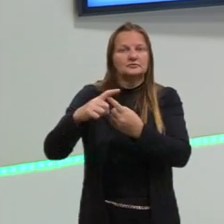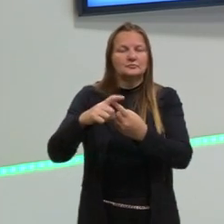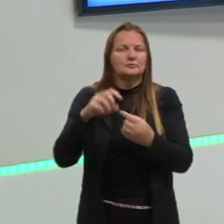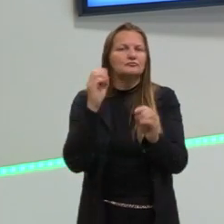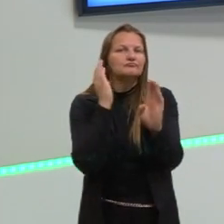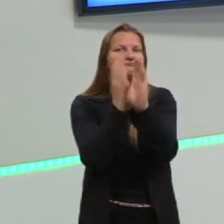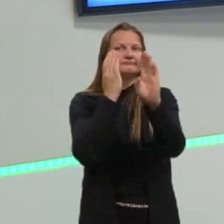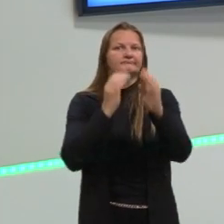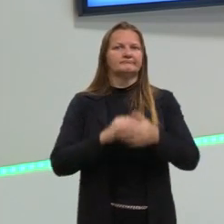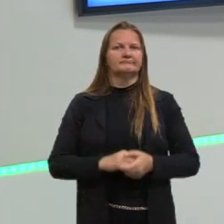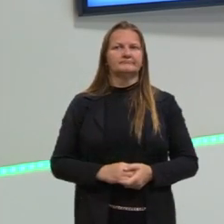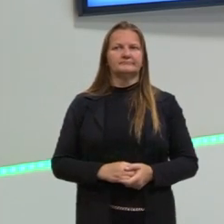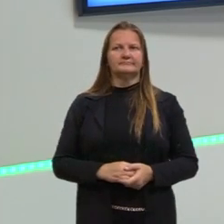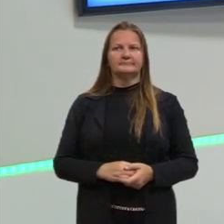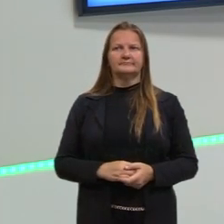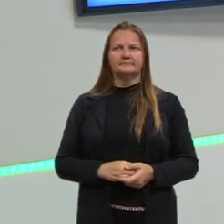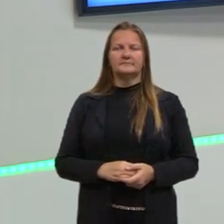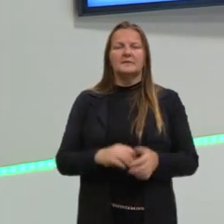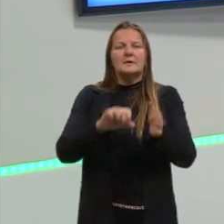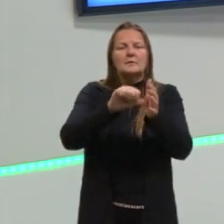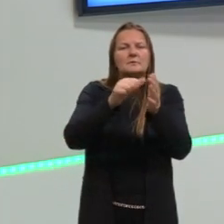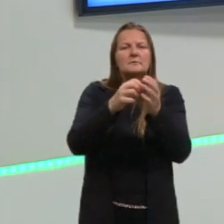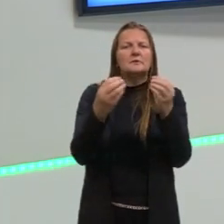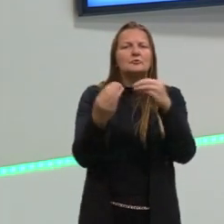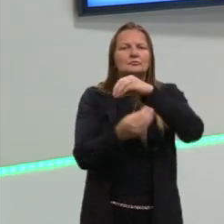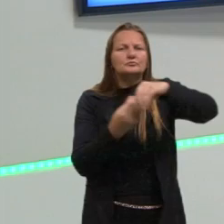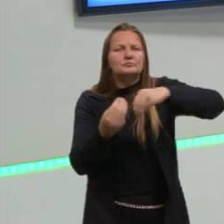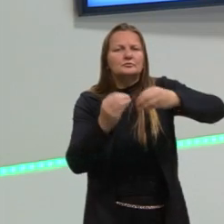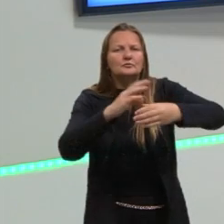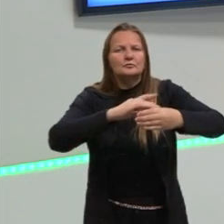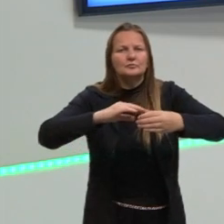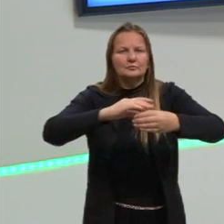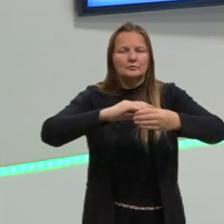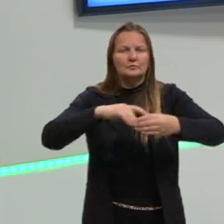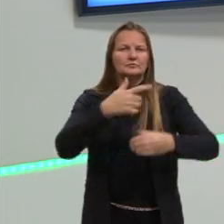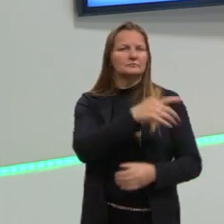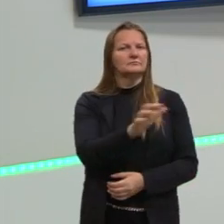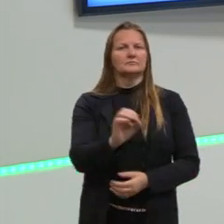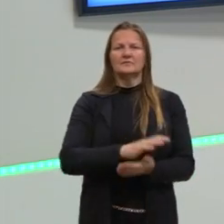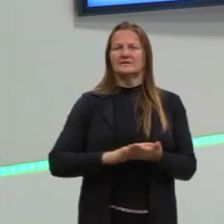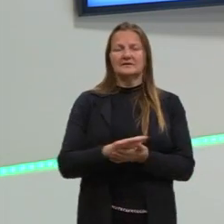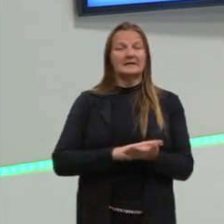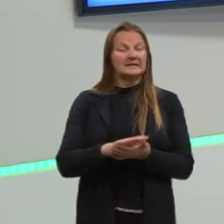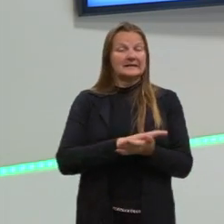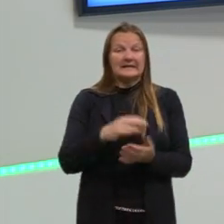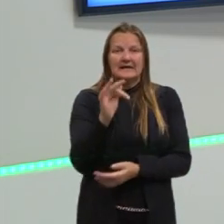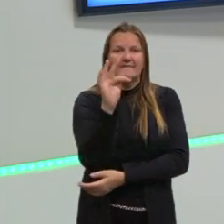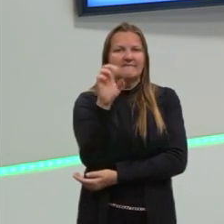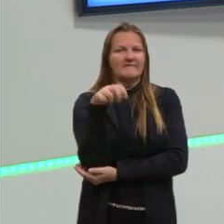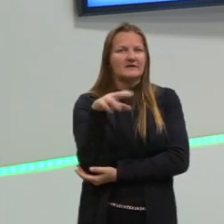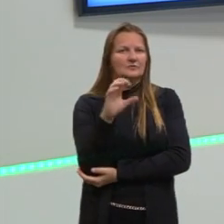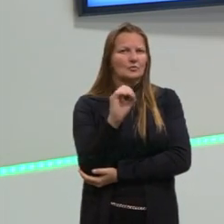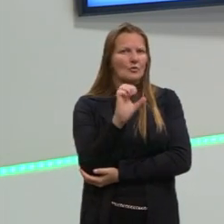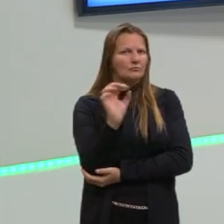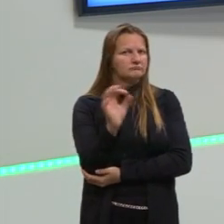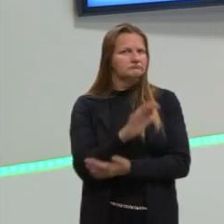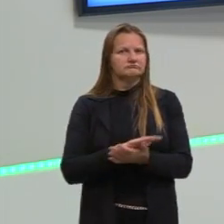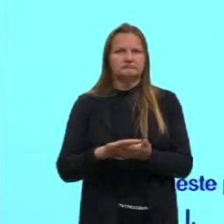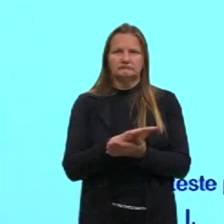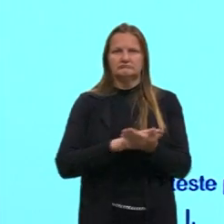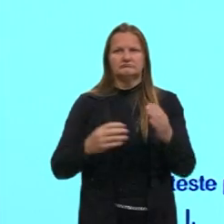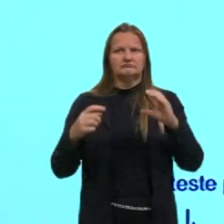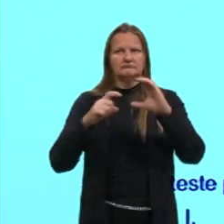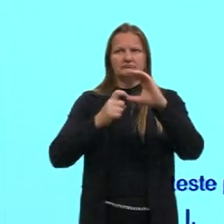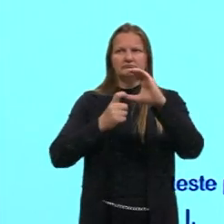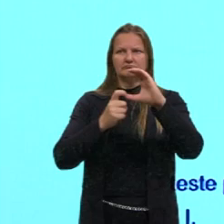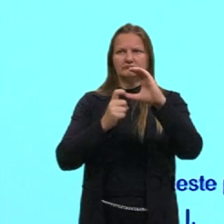certo no primeiro composto eu não tenho nem um fenol né não tem hidroxila ligada ao meu anel